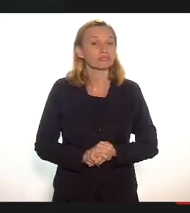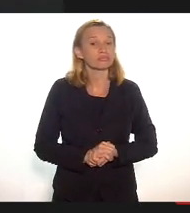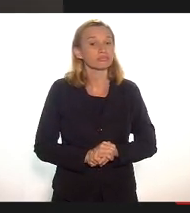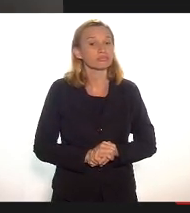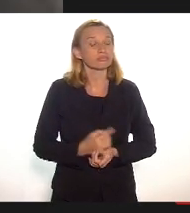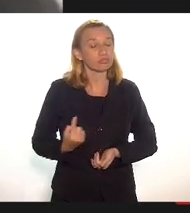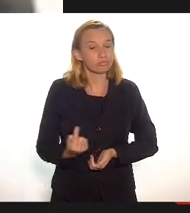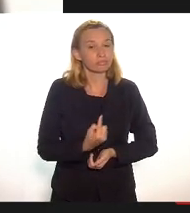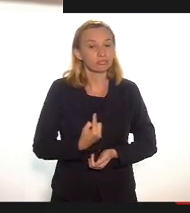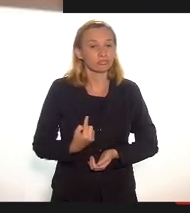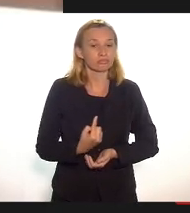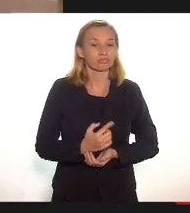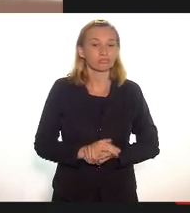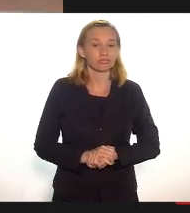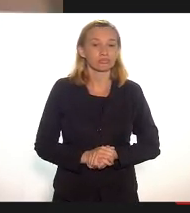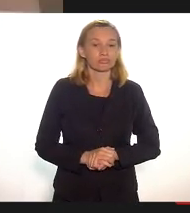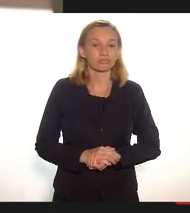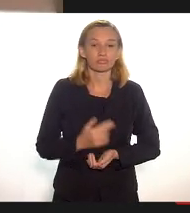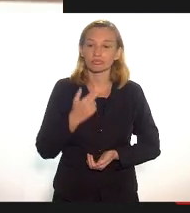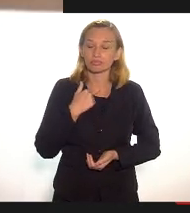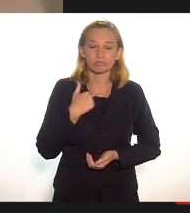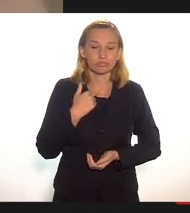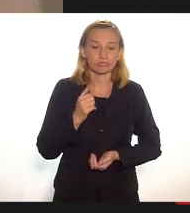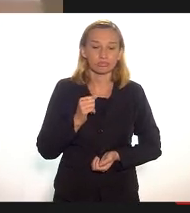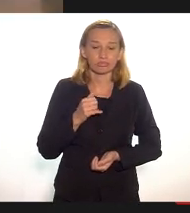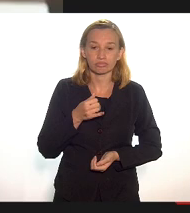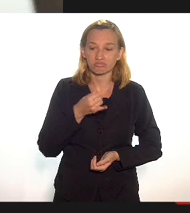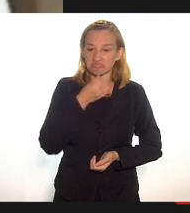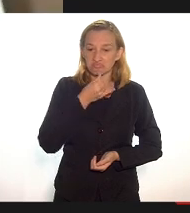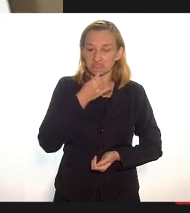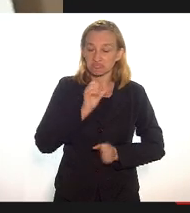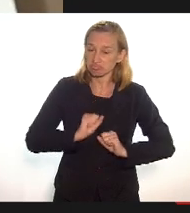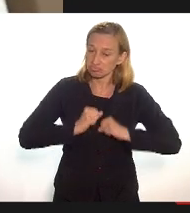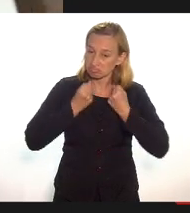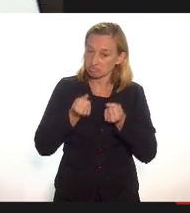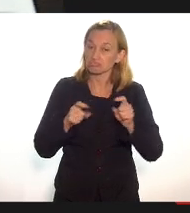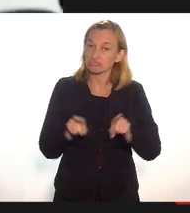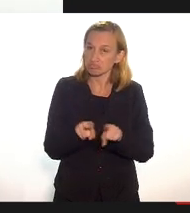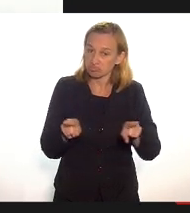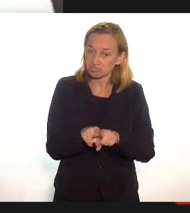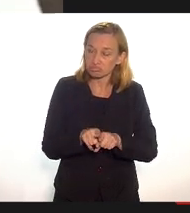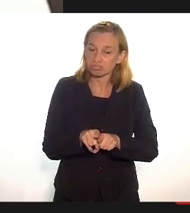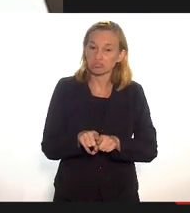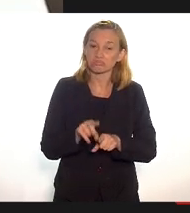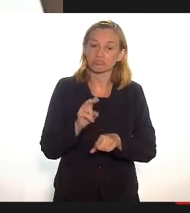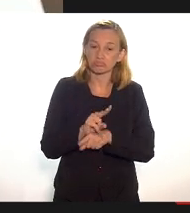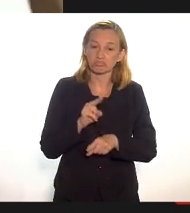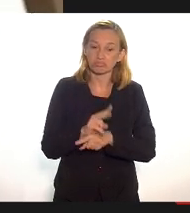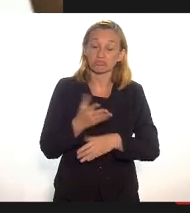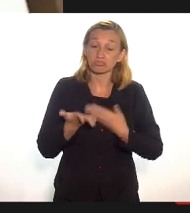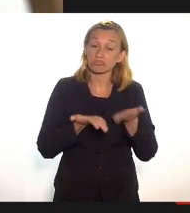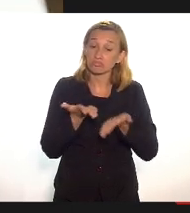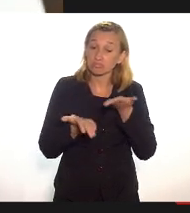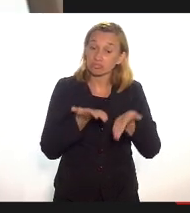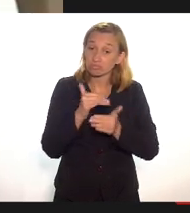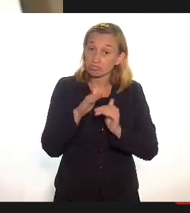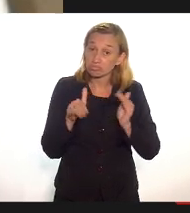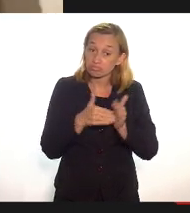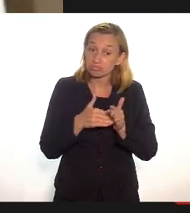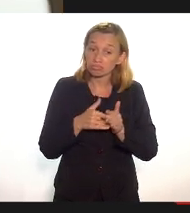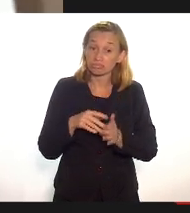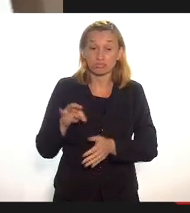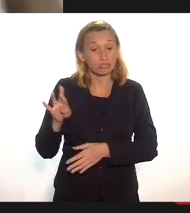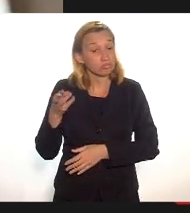mas nós não podemos esmorecer e defender também com todos os cuidados